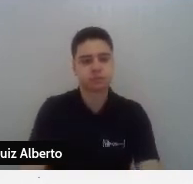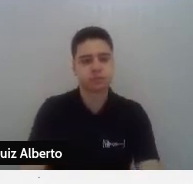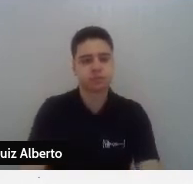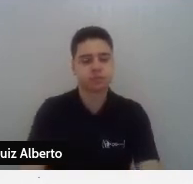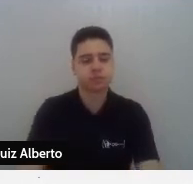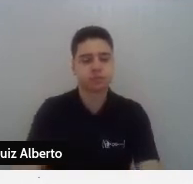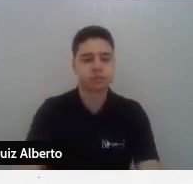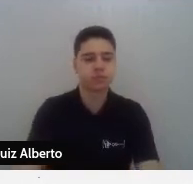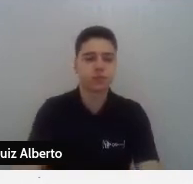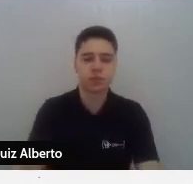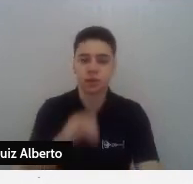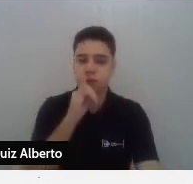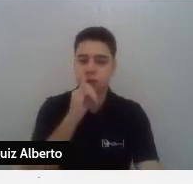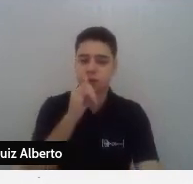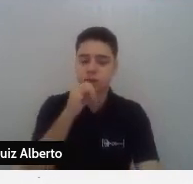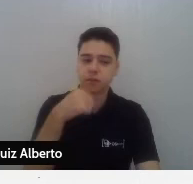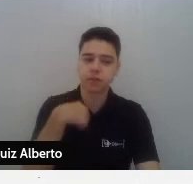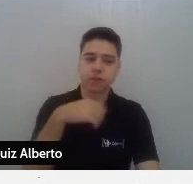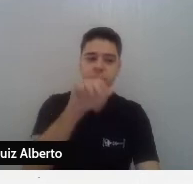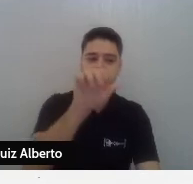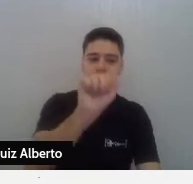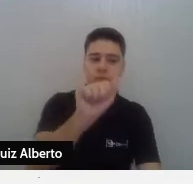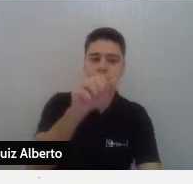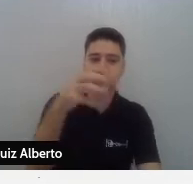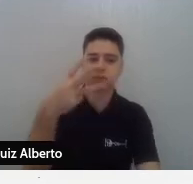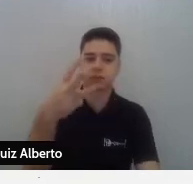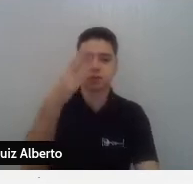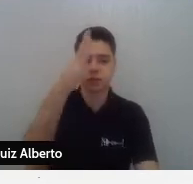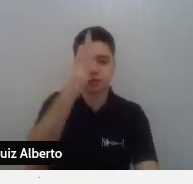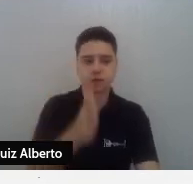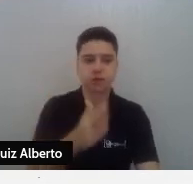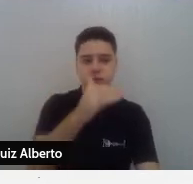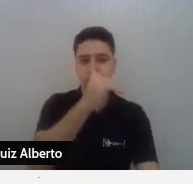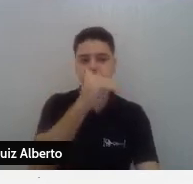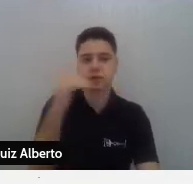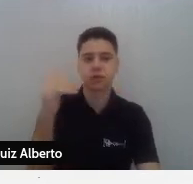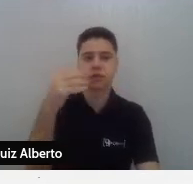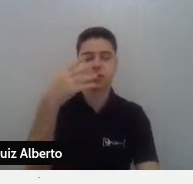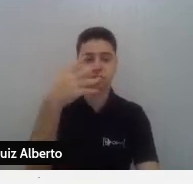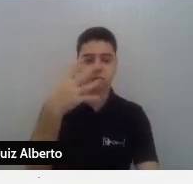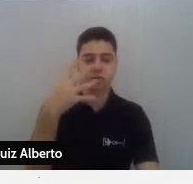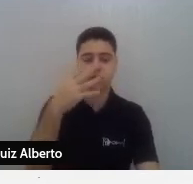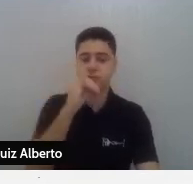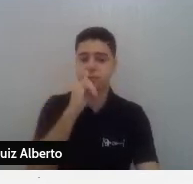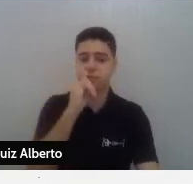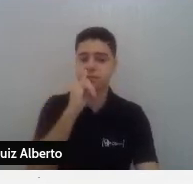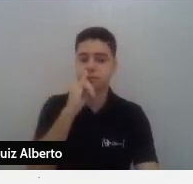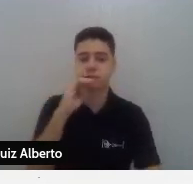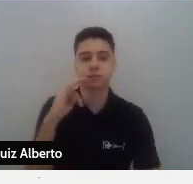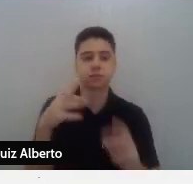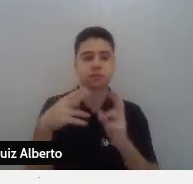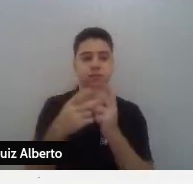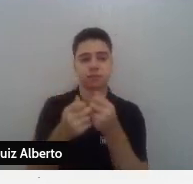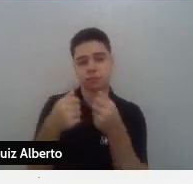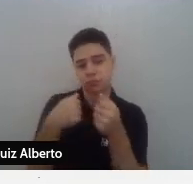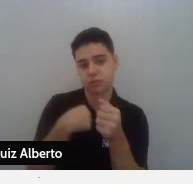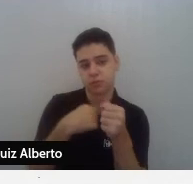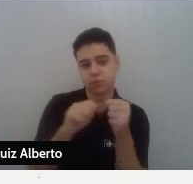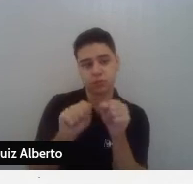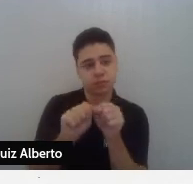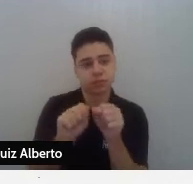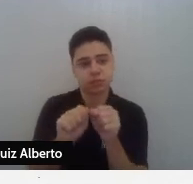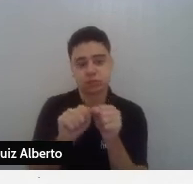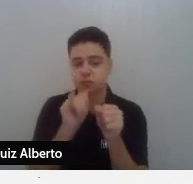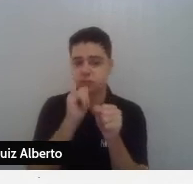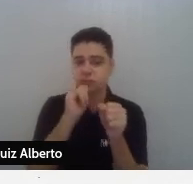eu peguei um A3 e parti em 4, então seria um A5. E aqui eu fiz, né,